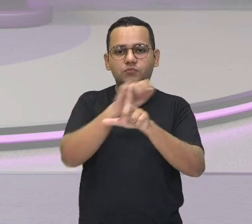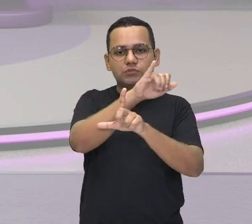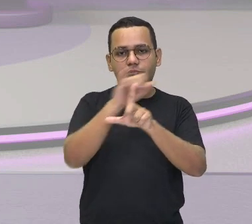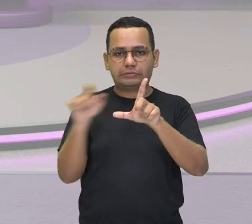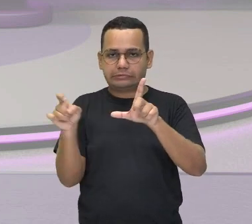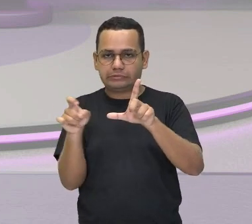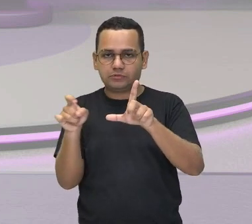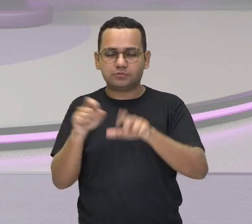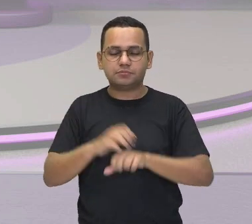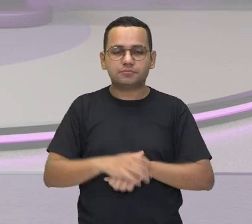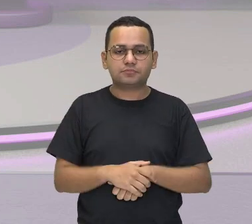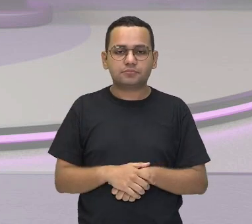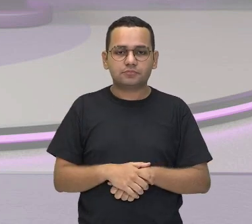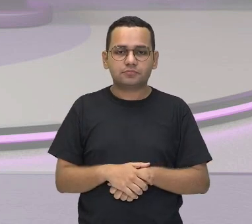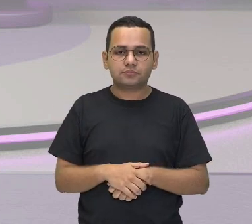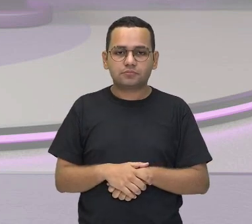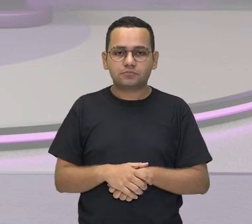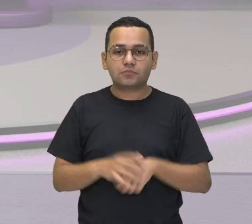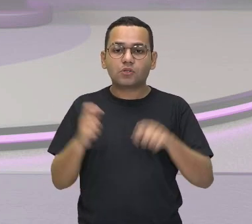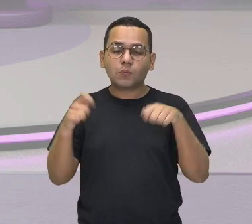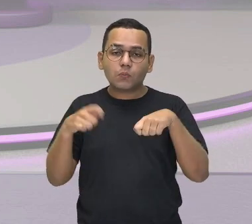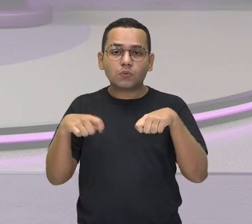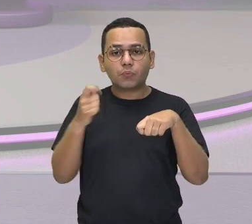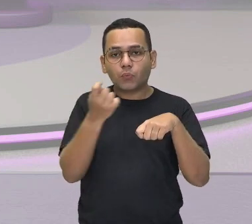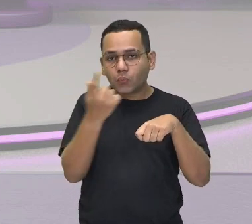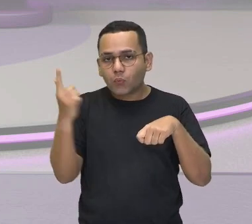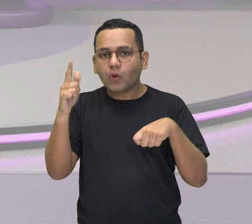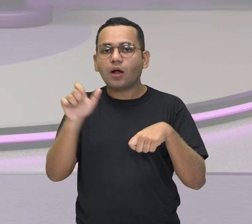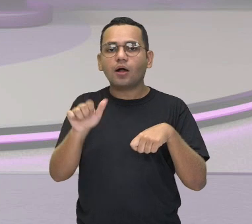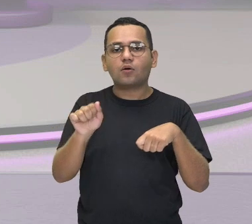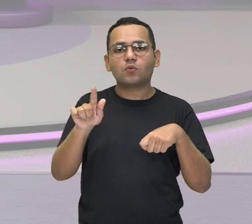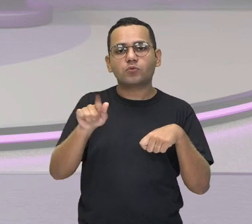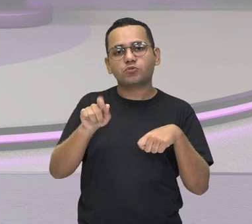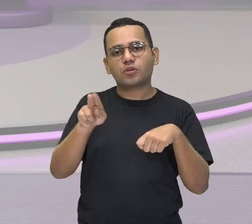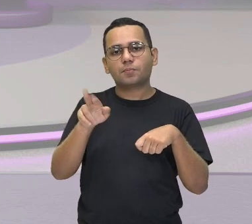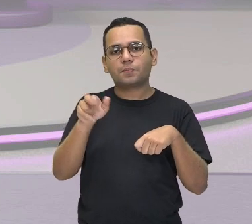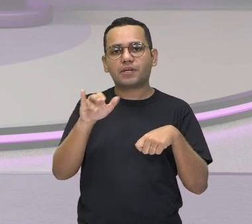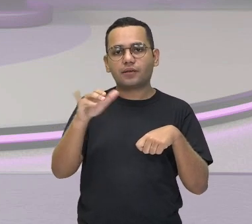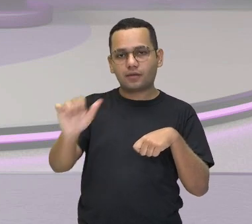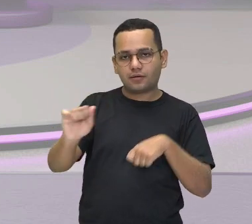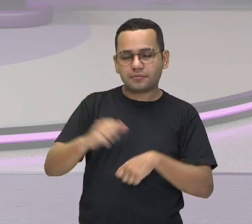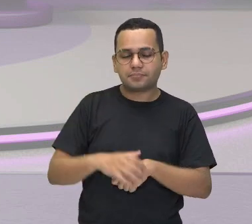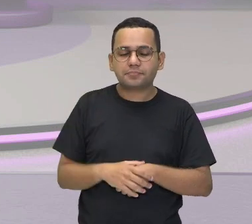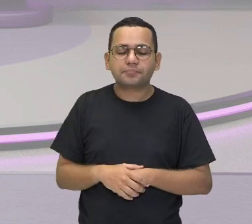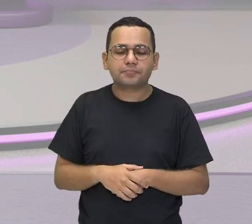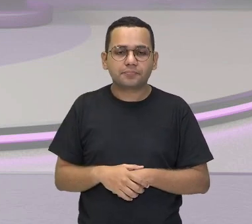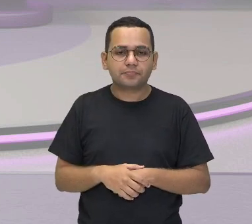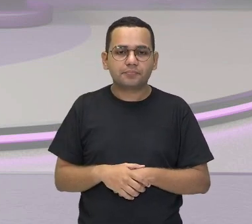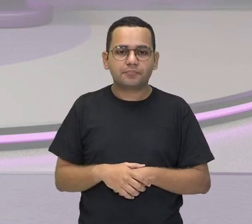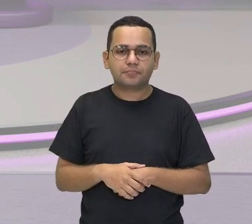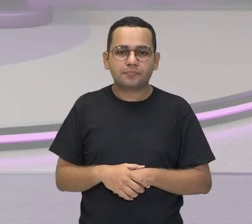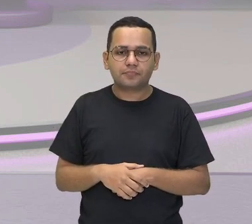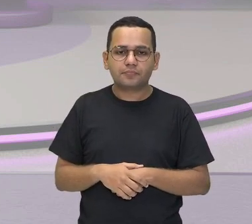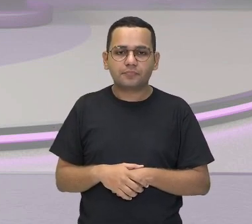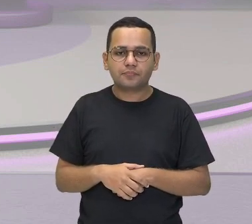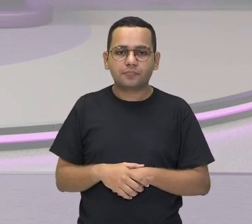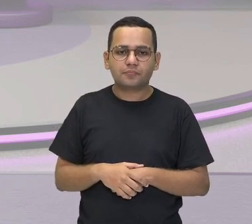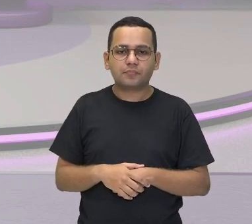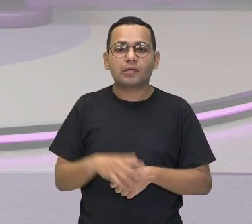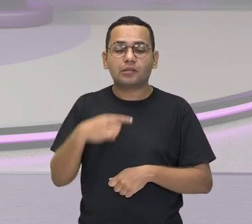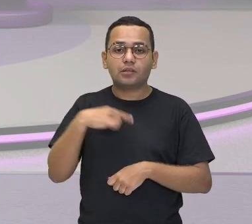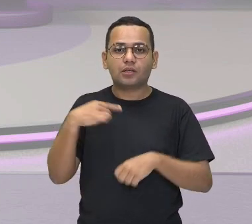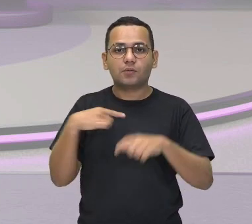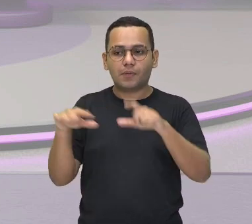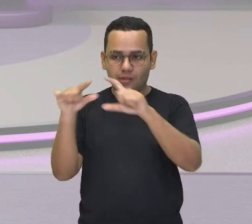com a parte algébrica. É por isso que a gente tem estudado tanto a sua forma, né, a sua